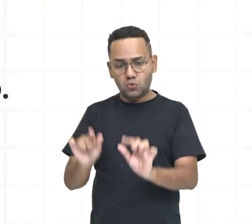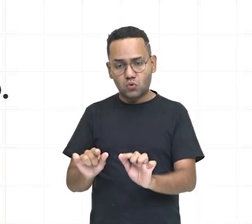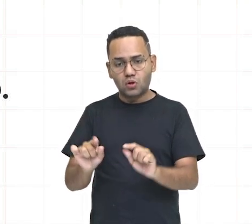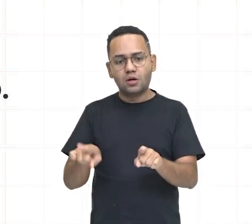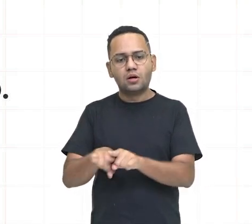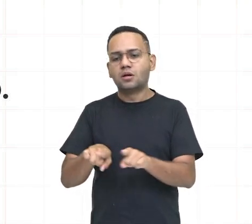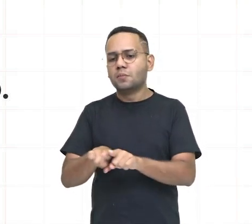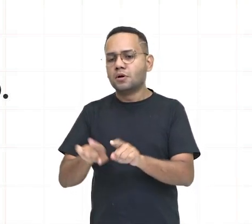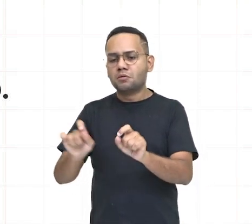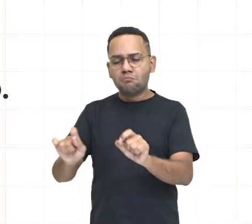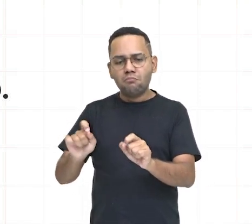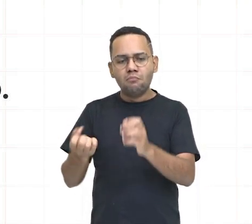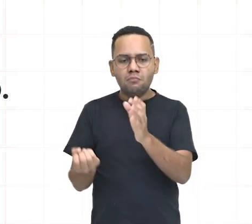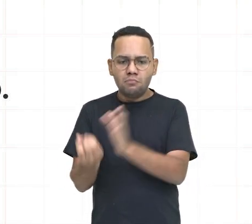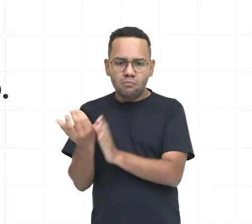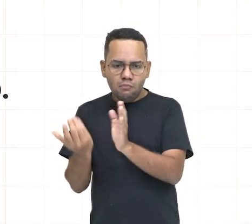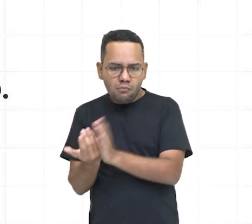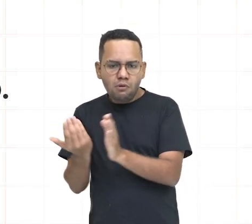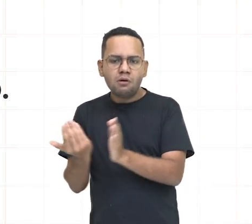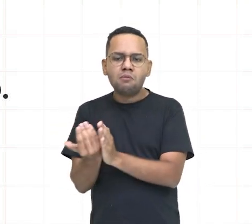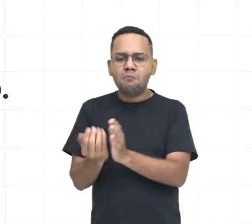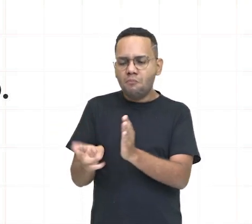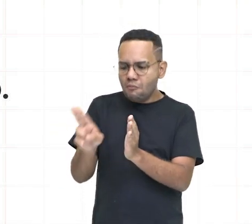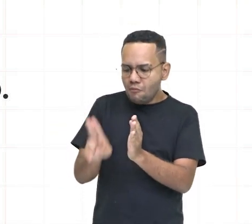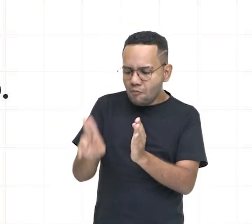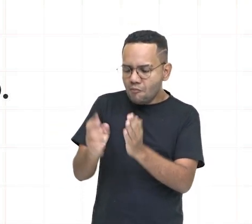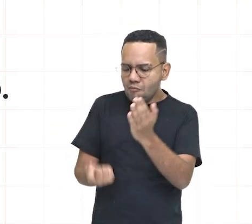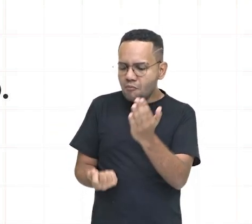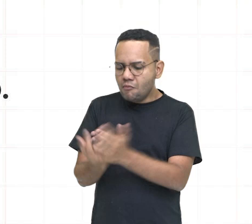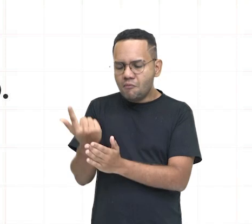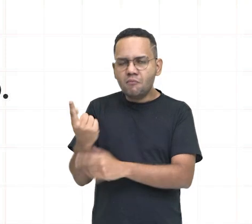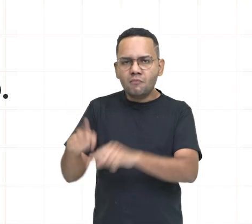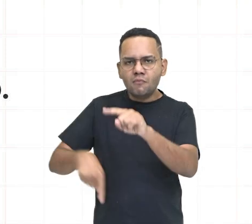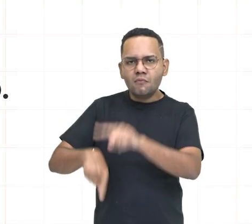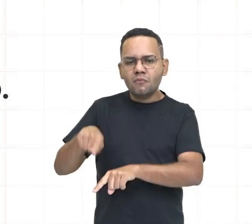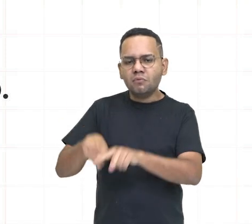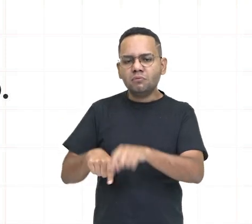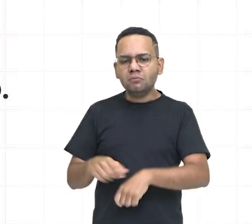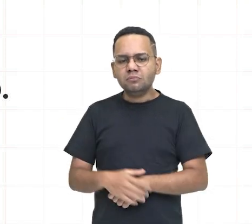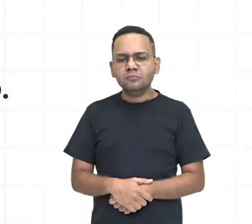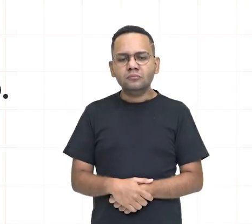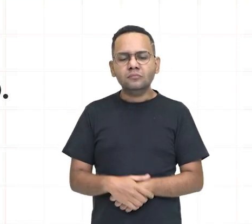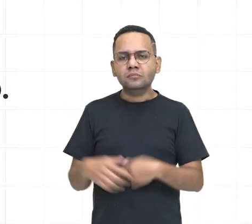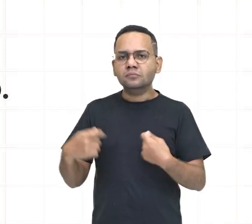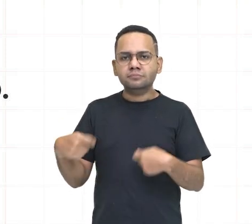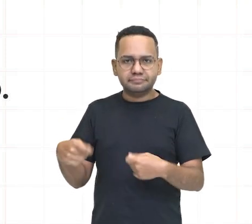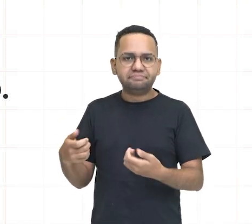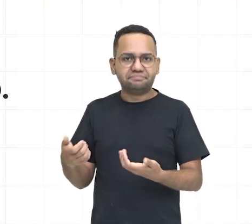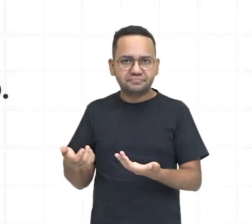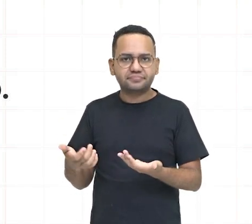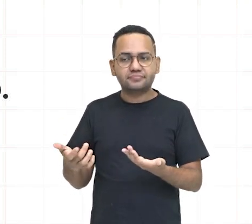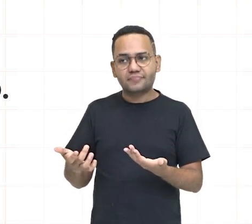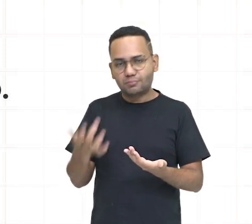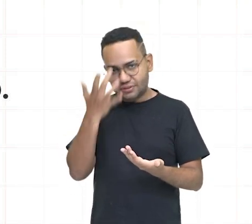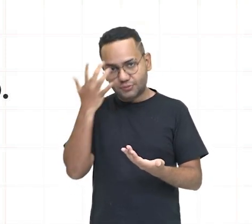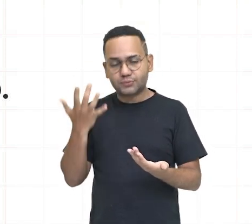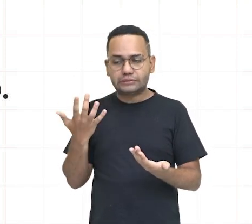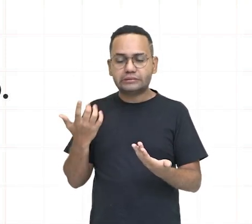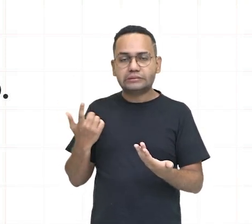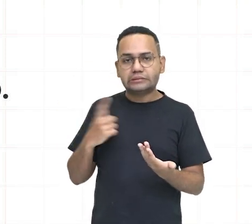de mercado, né? A capacidade de consumo de mercado, isso é representado pela necessidade que as pessoas